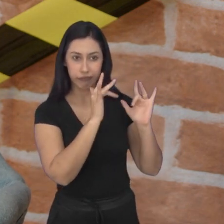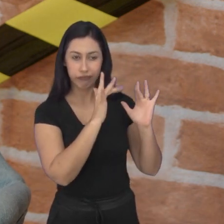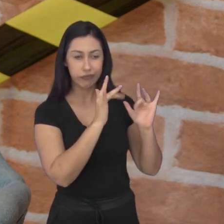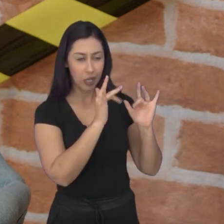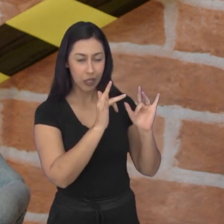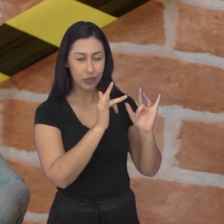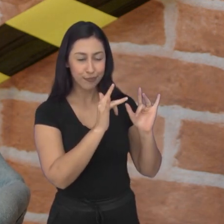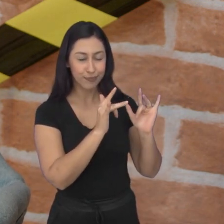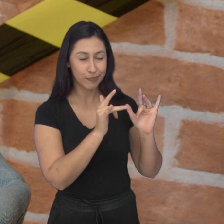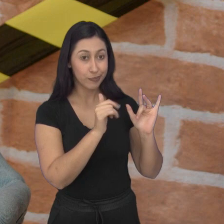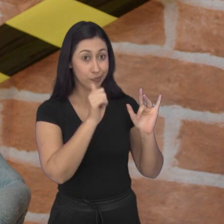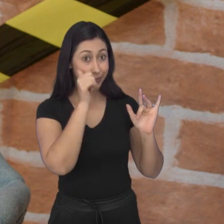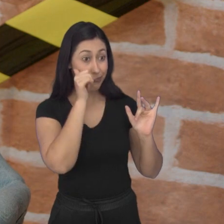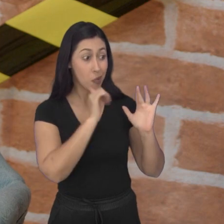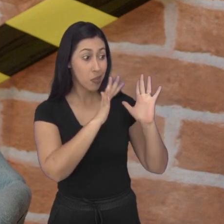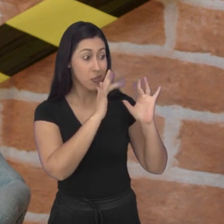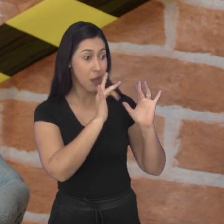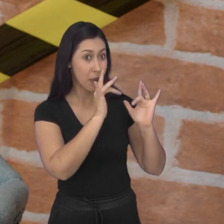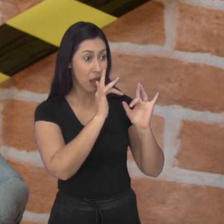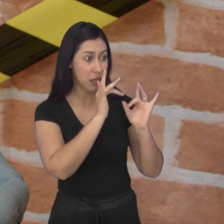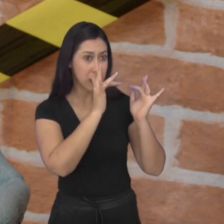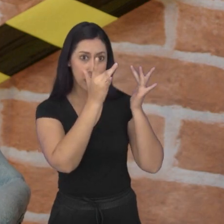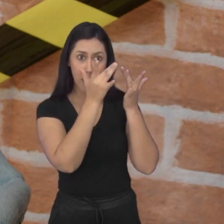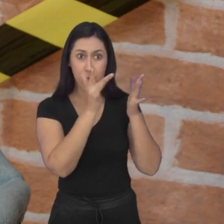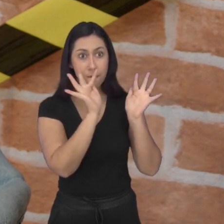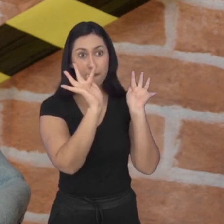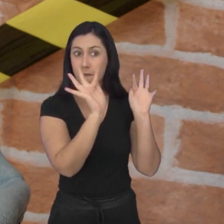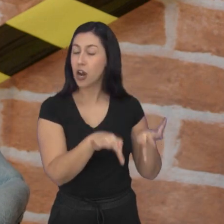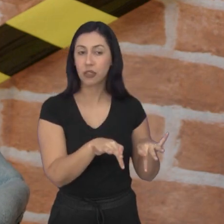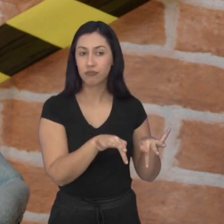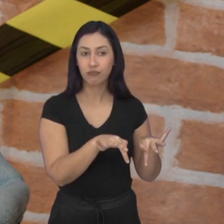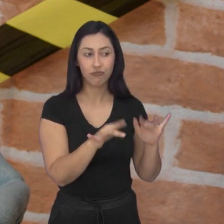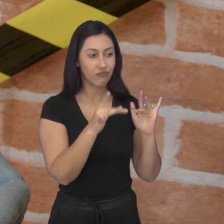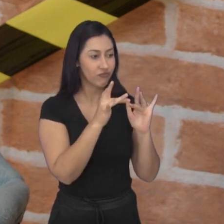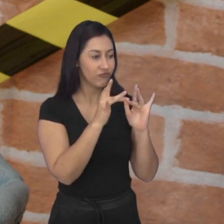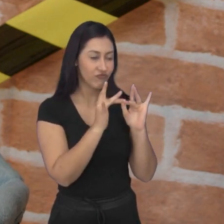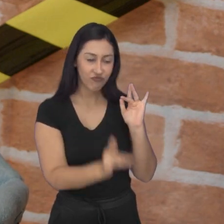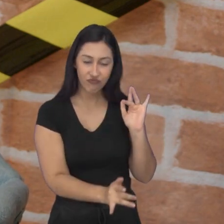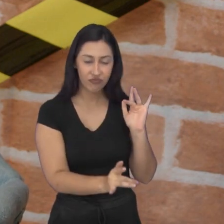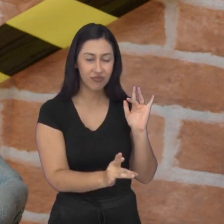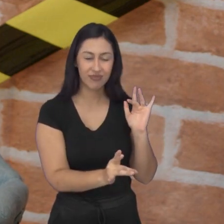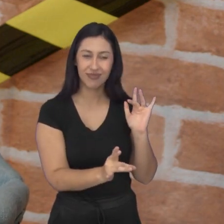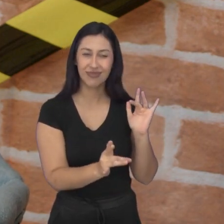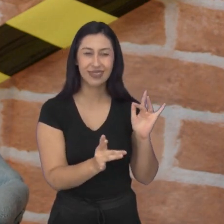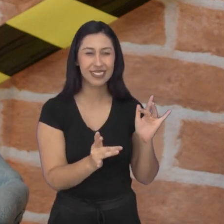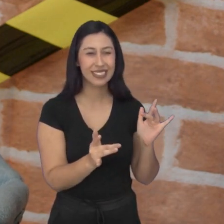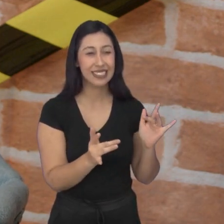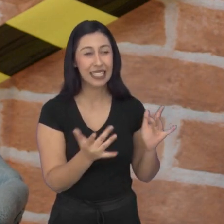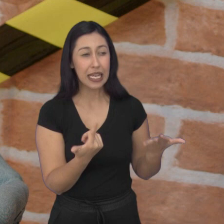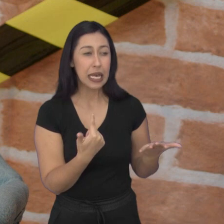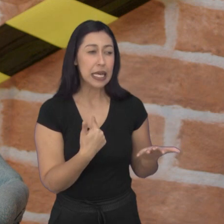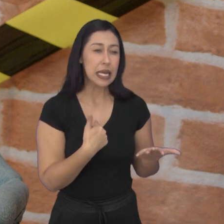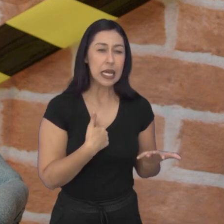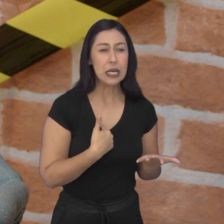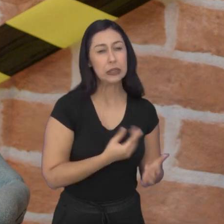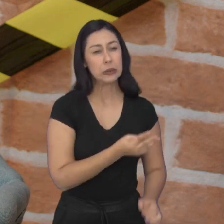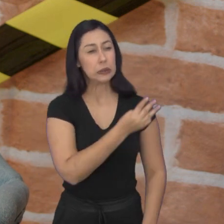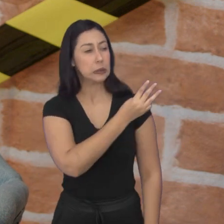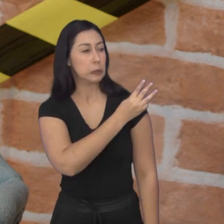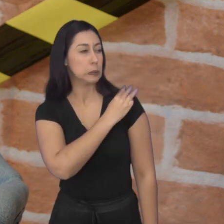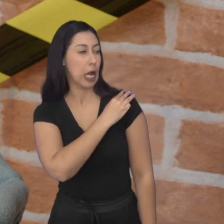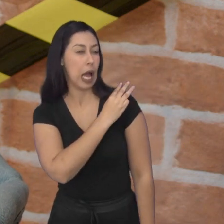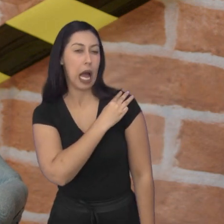terminou comigo e foi cortando o contato, como é o normal de acontecer. Uhum. E eu tava acabando de sair do ensino médio, era